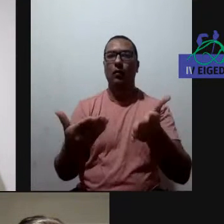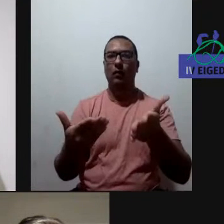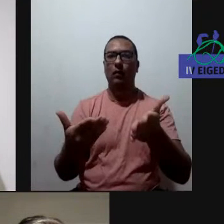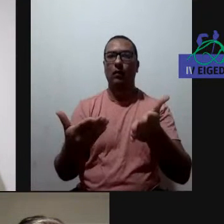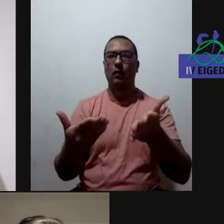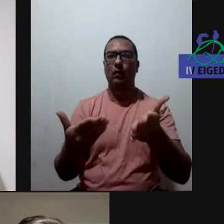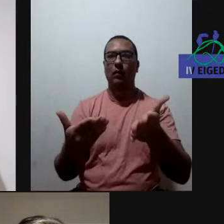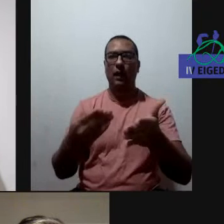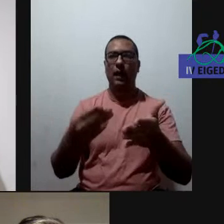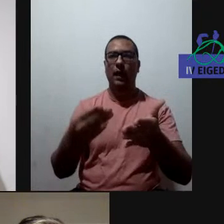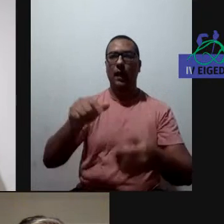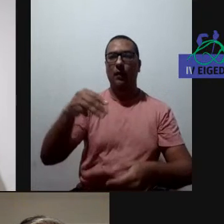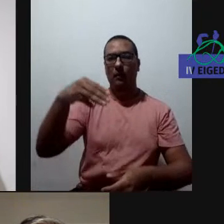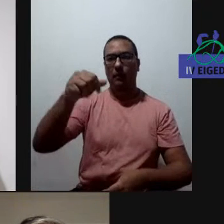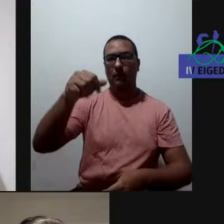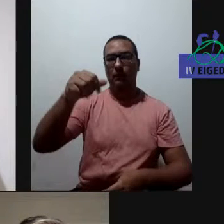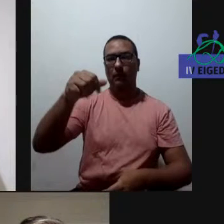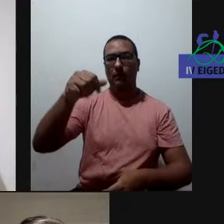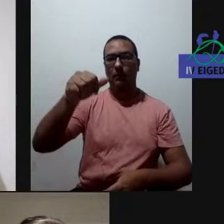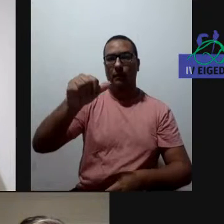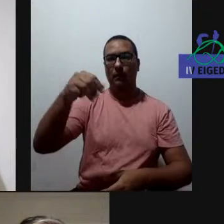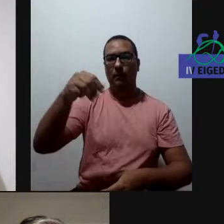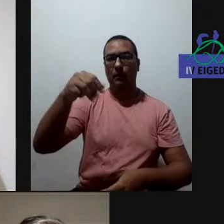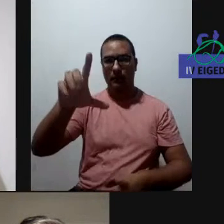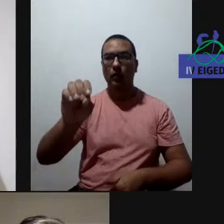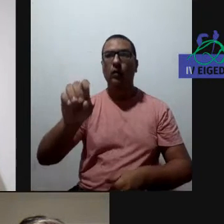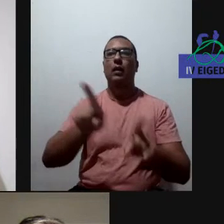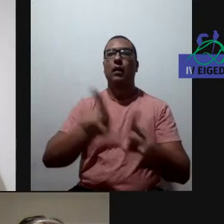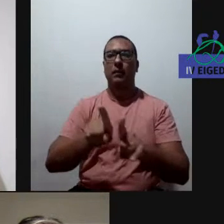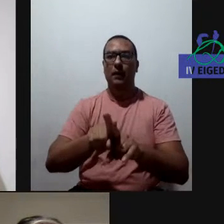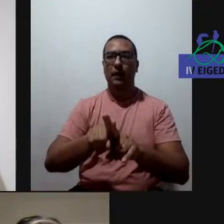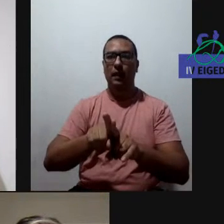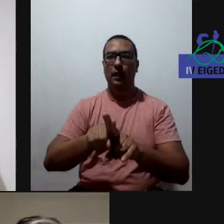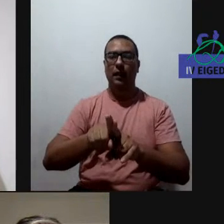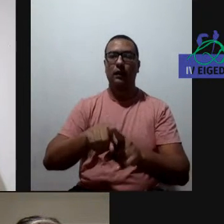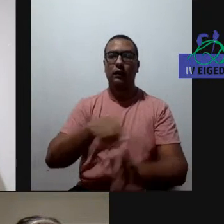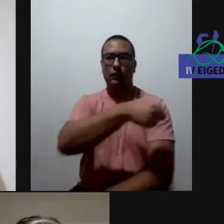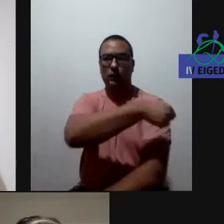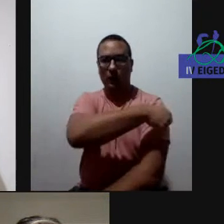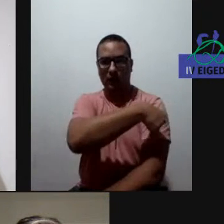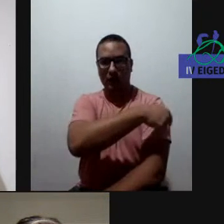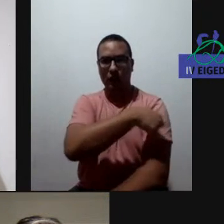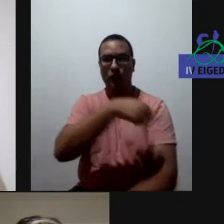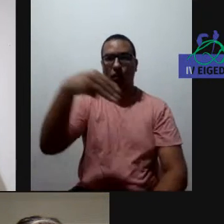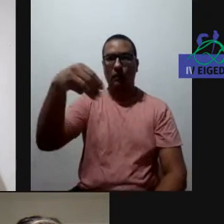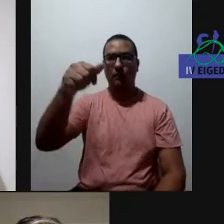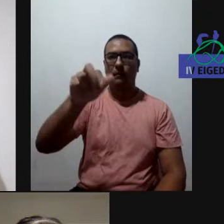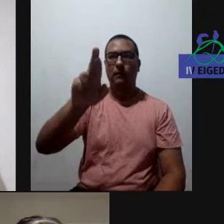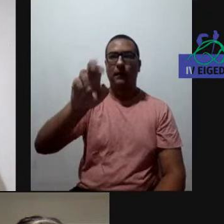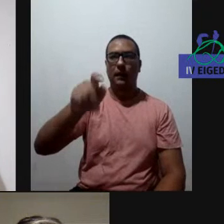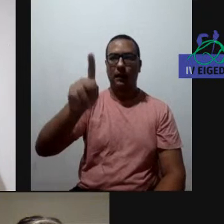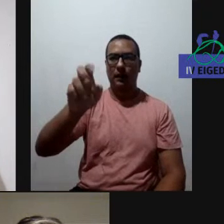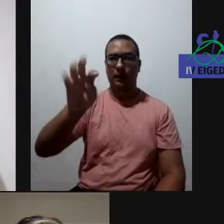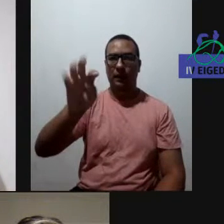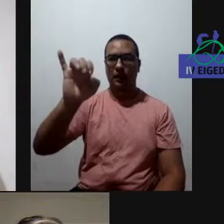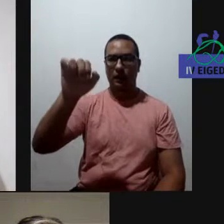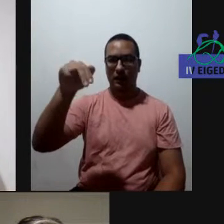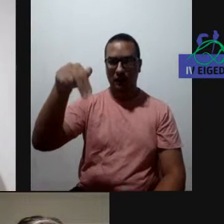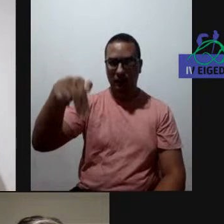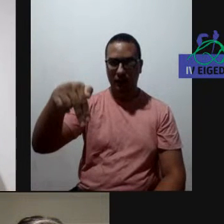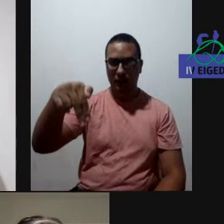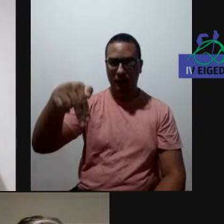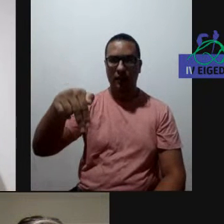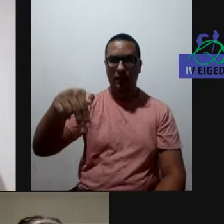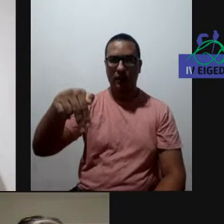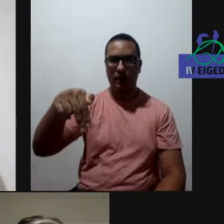de Andrade Cruzeiro Júnior, que é gerente de desenvolvimento de marketing e vendas dos produtos digitais da VEG